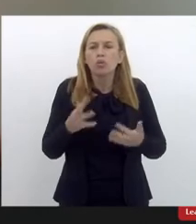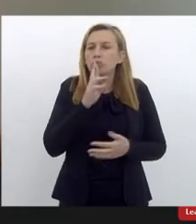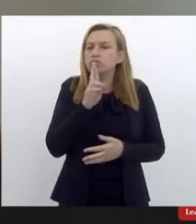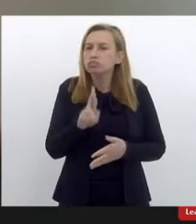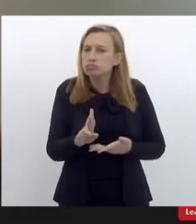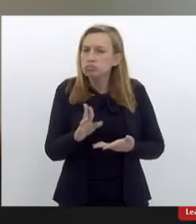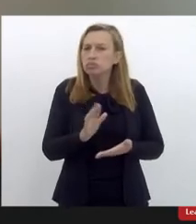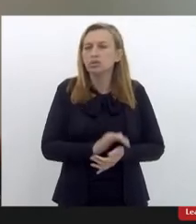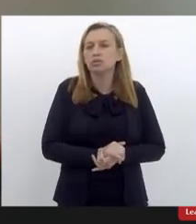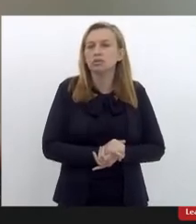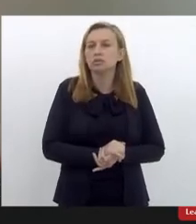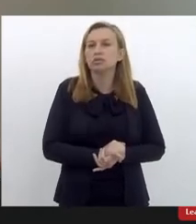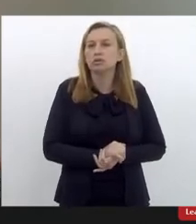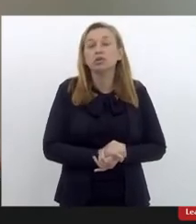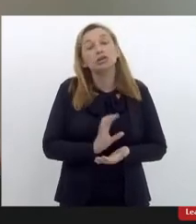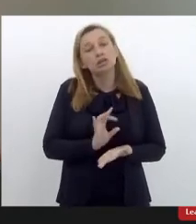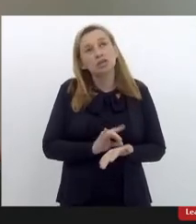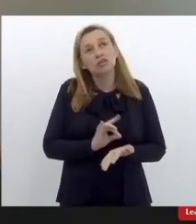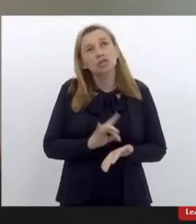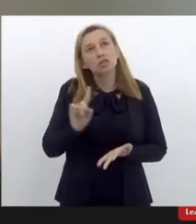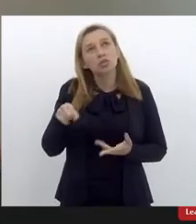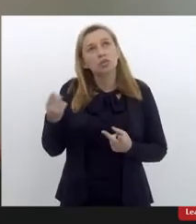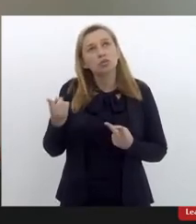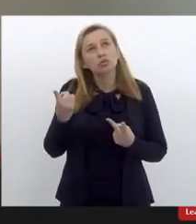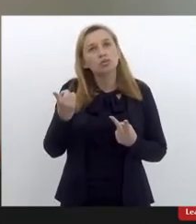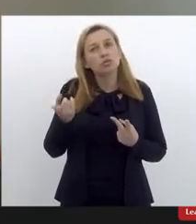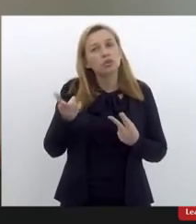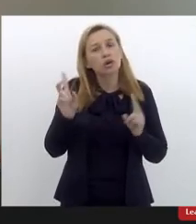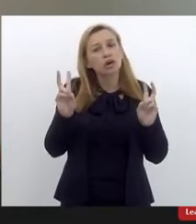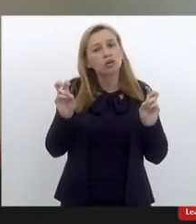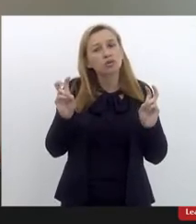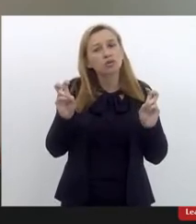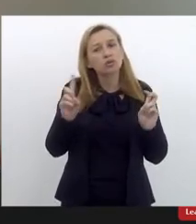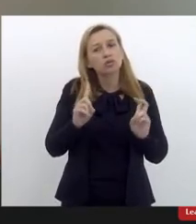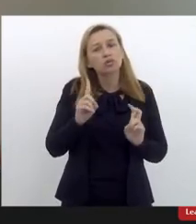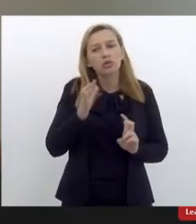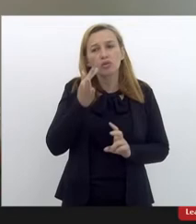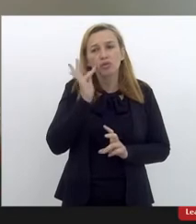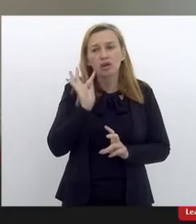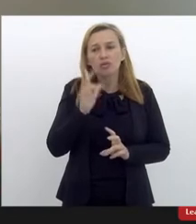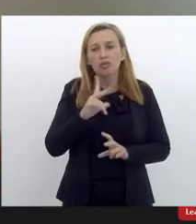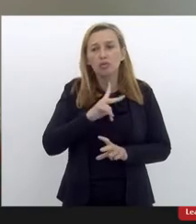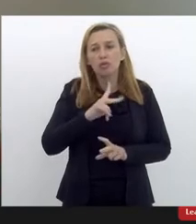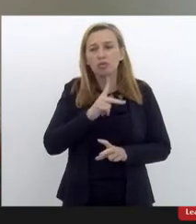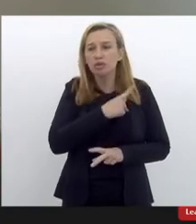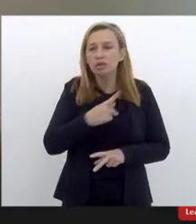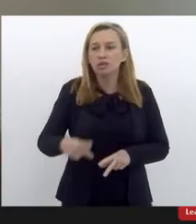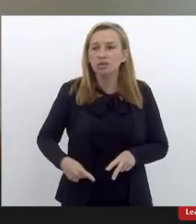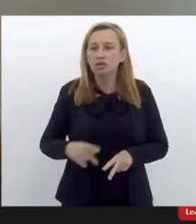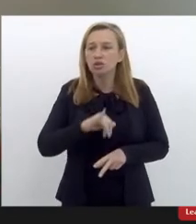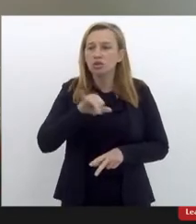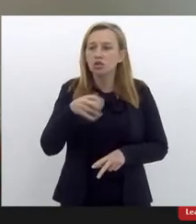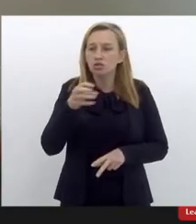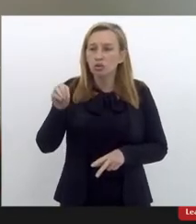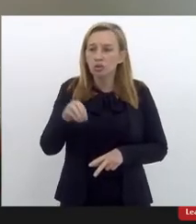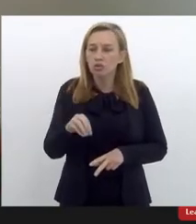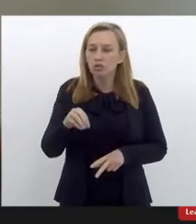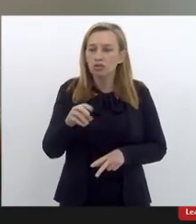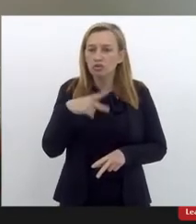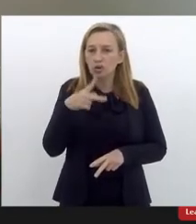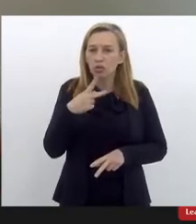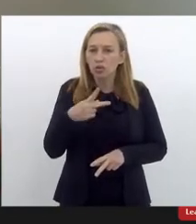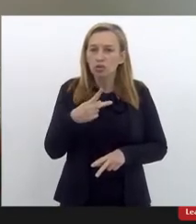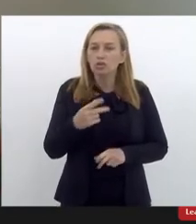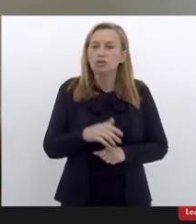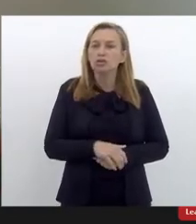né? E, na verdade, a outra questão nem foi o Fábio Serafini, foi o próprio presidente, né, João Carrilho, que mencionou. quando